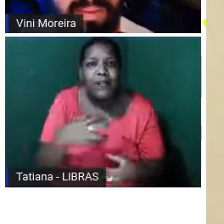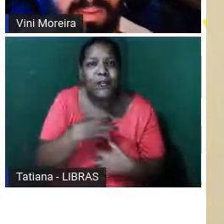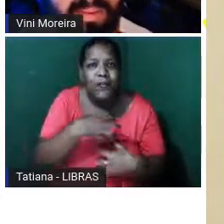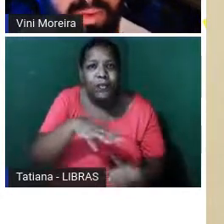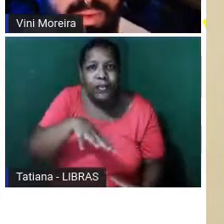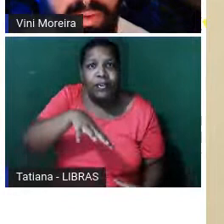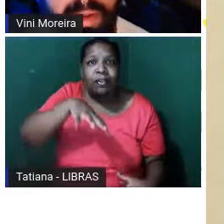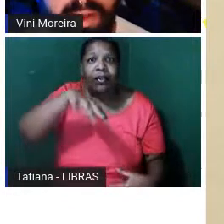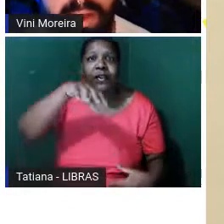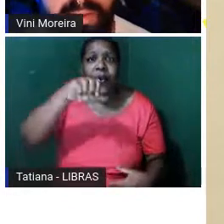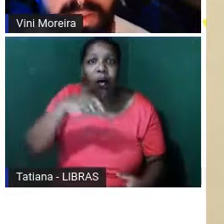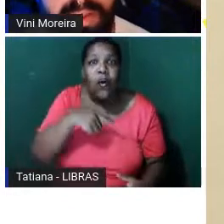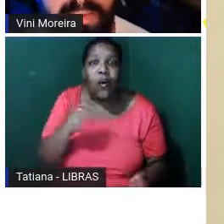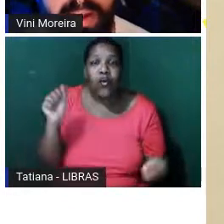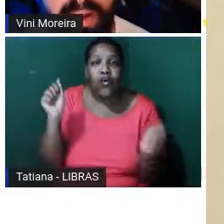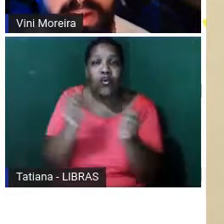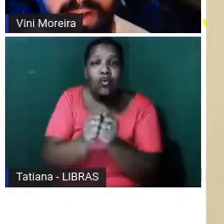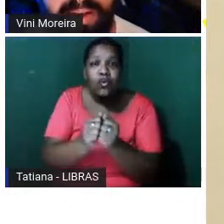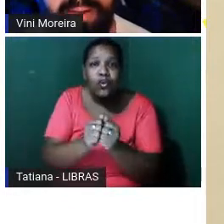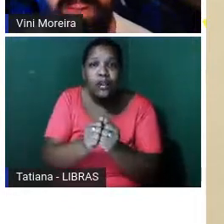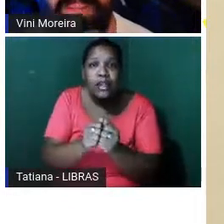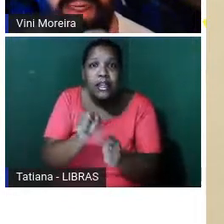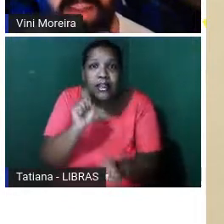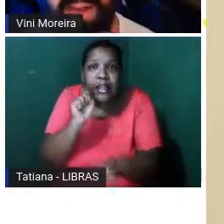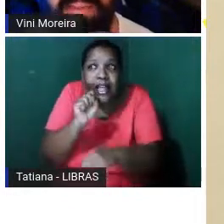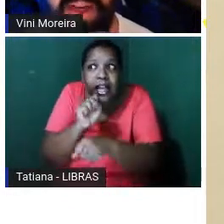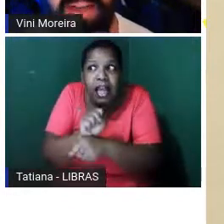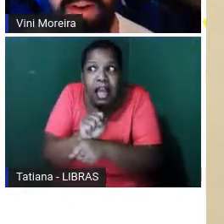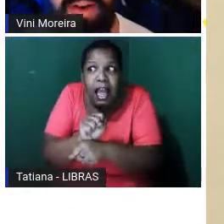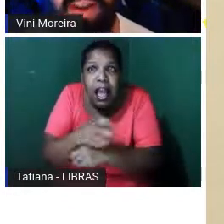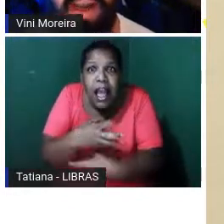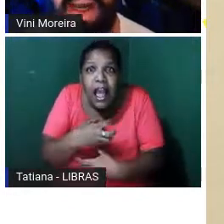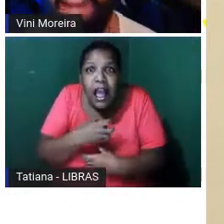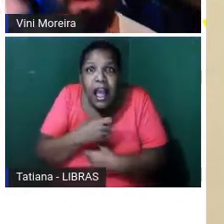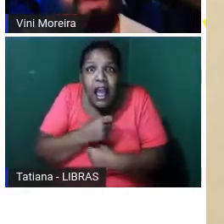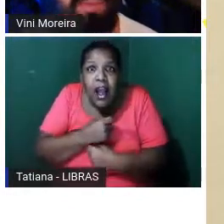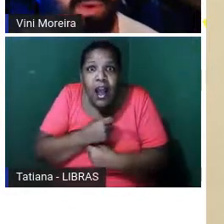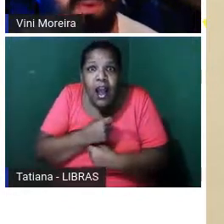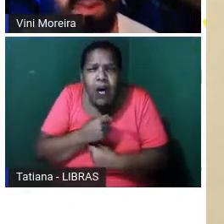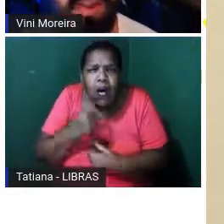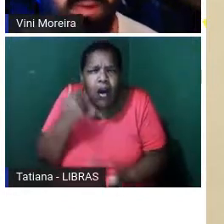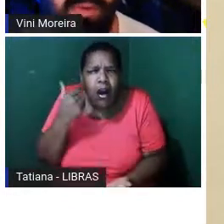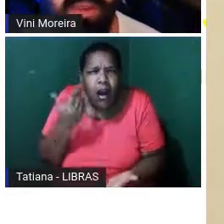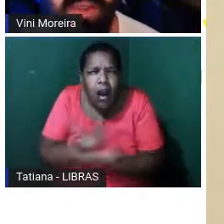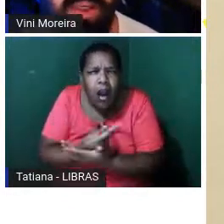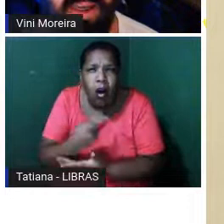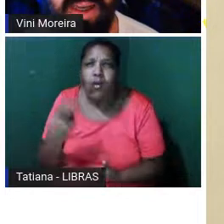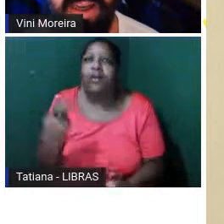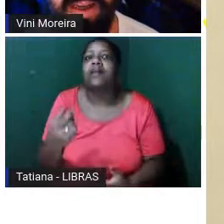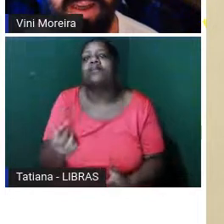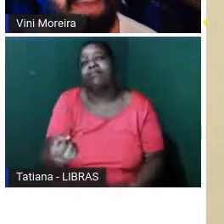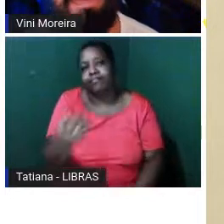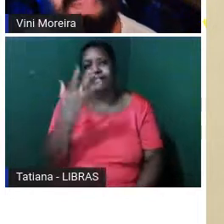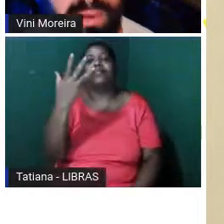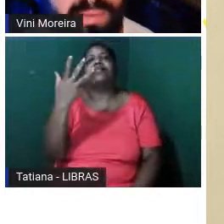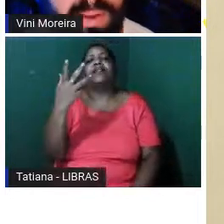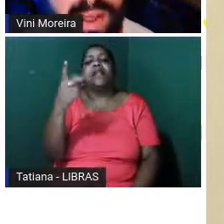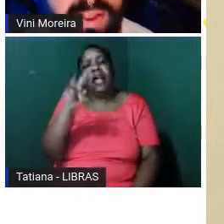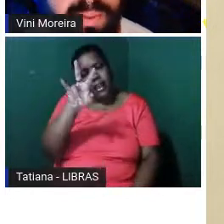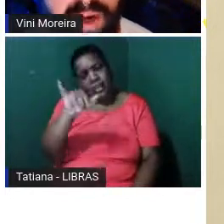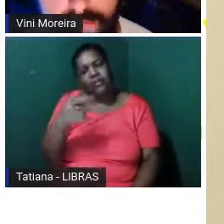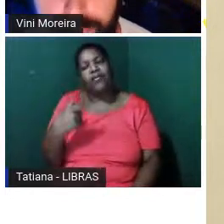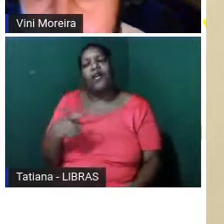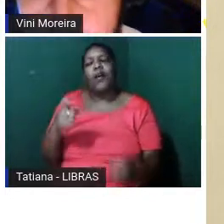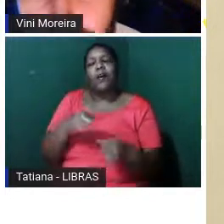respirada junto com som e você espera prendendo a respiração até o que for acontecer acontecer e aí